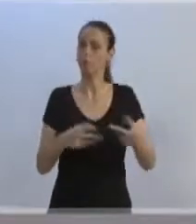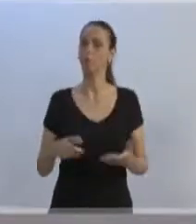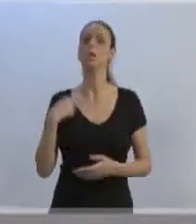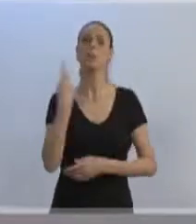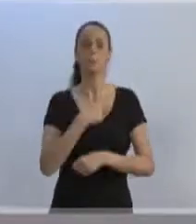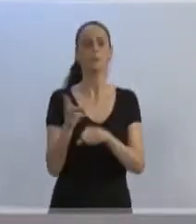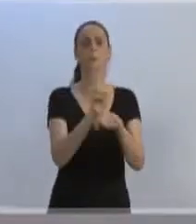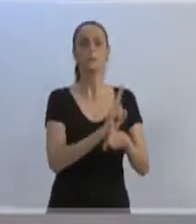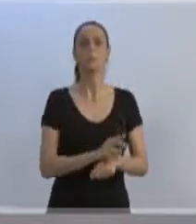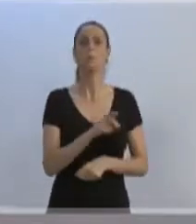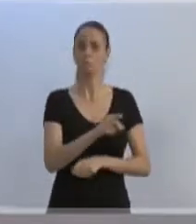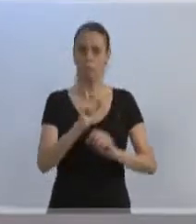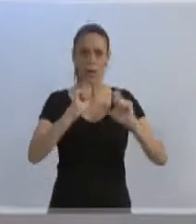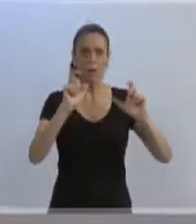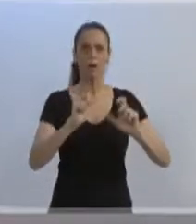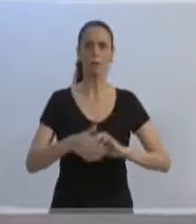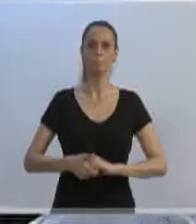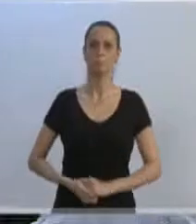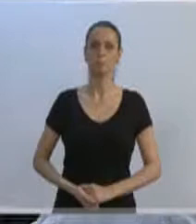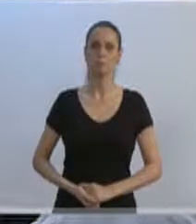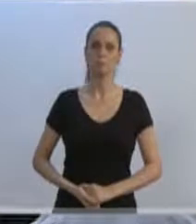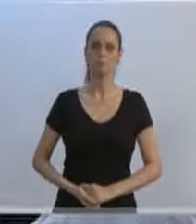de olho fica ligado